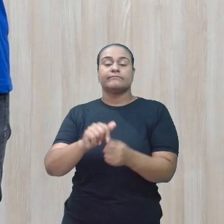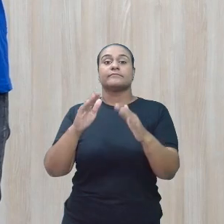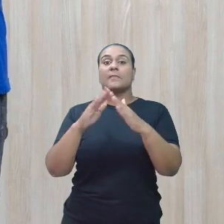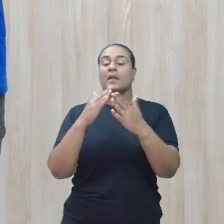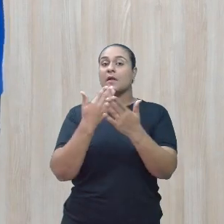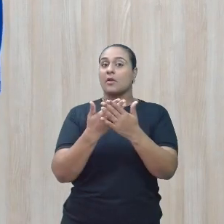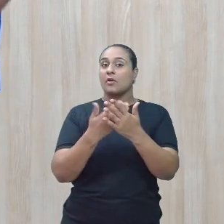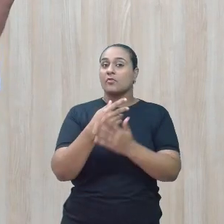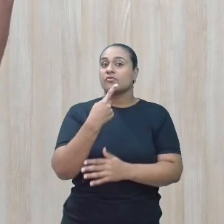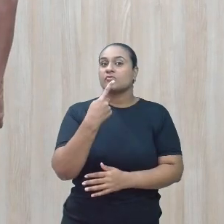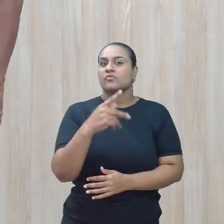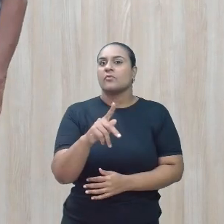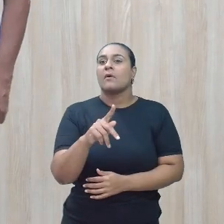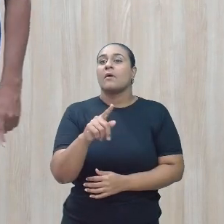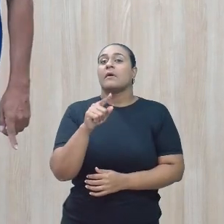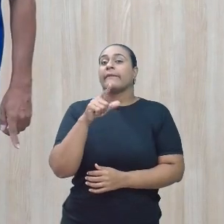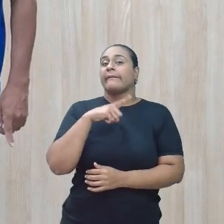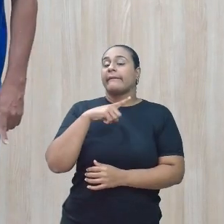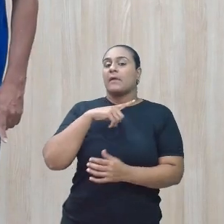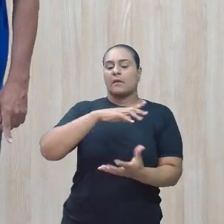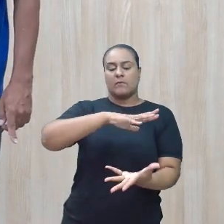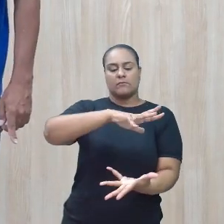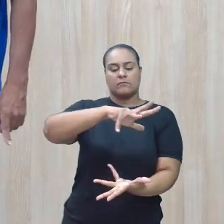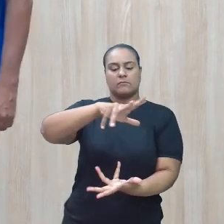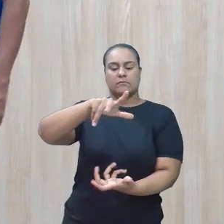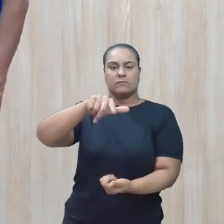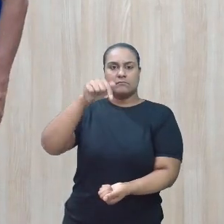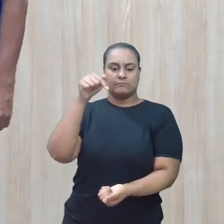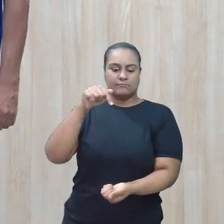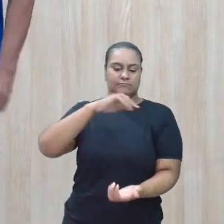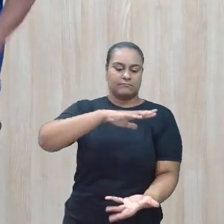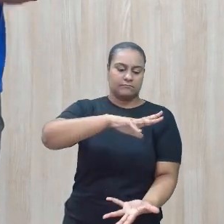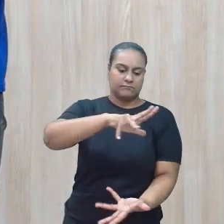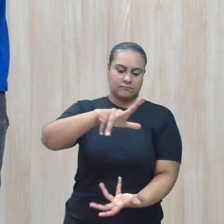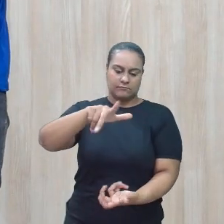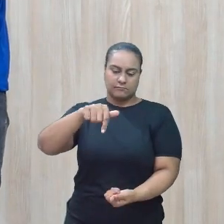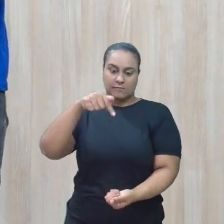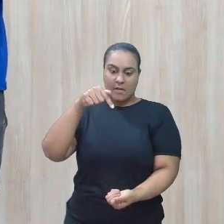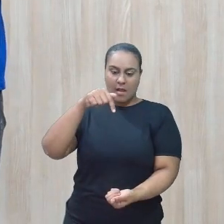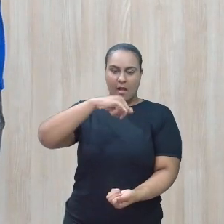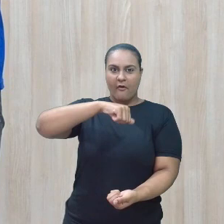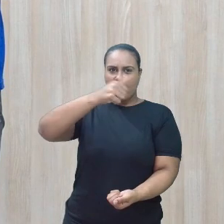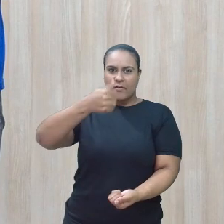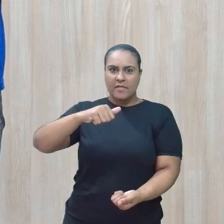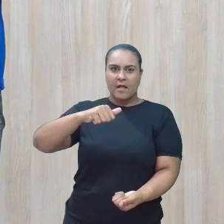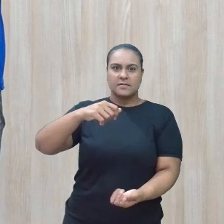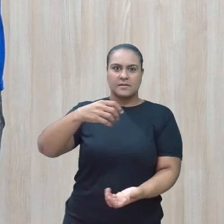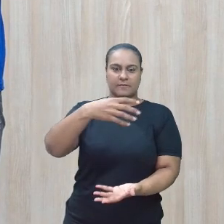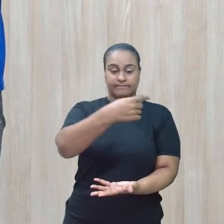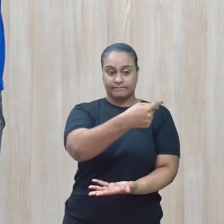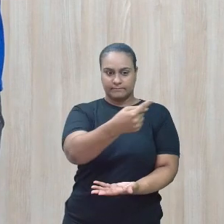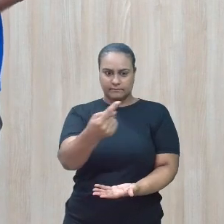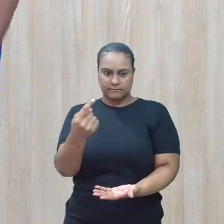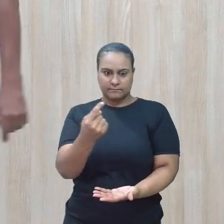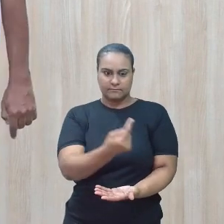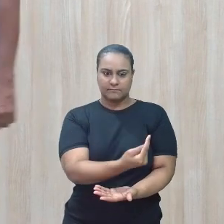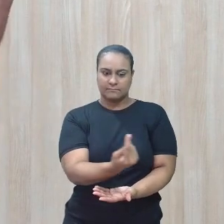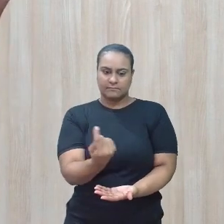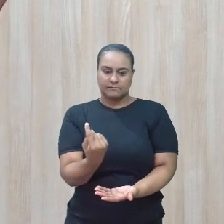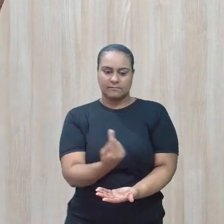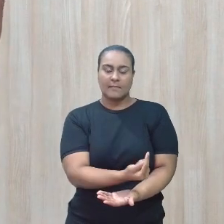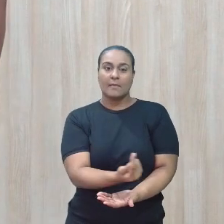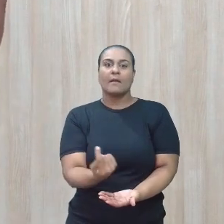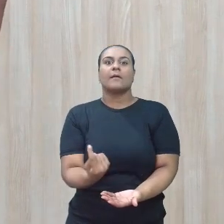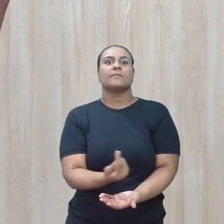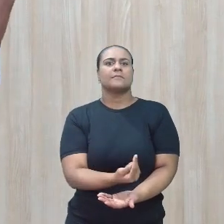pode chegar, você pode pegar, tá vendo aqui um globo terrestre ali, e no globo terrestre você vai ver essas linhas imaginárias. Como é que foi criada para poder dividir